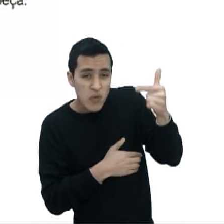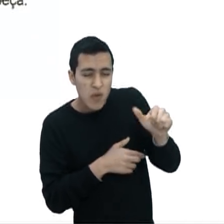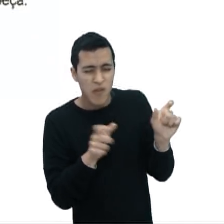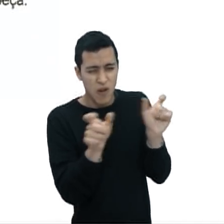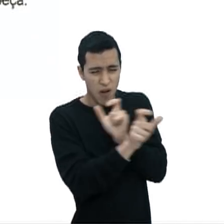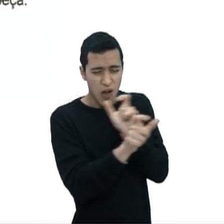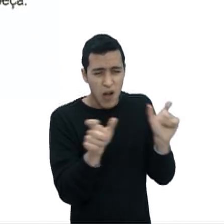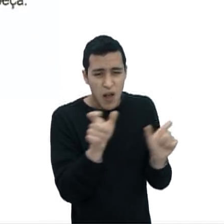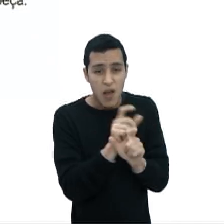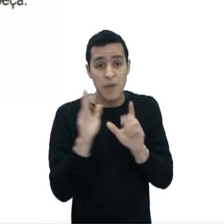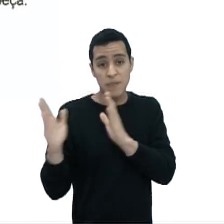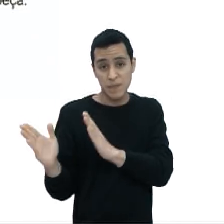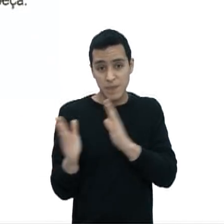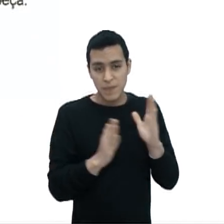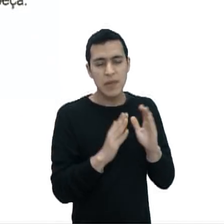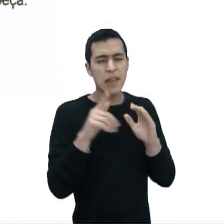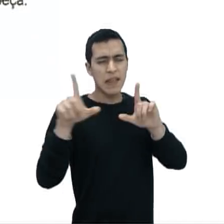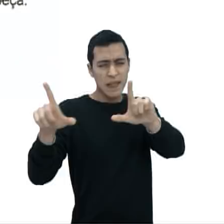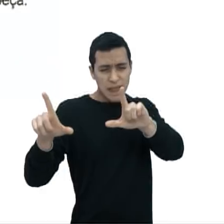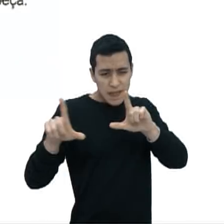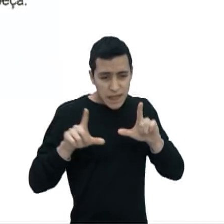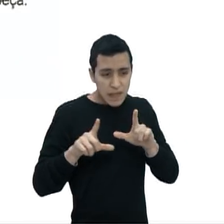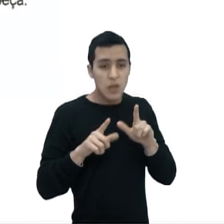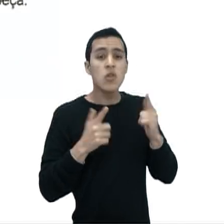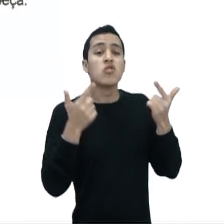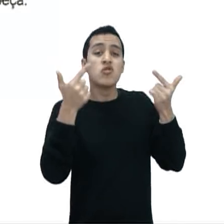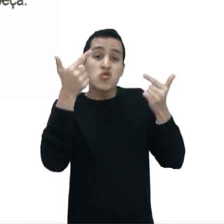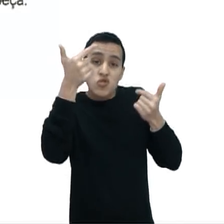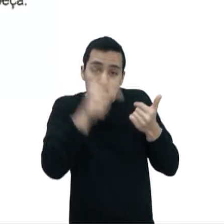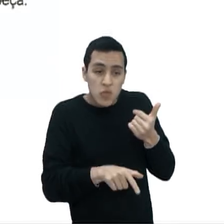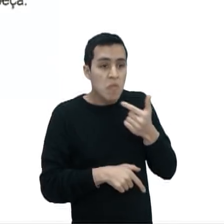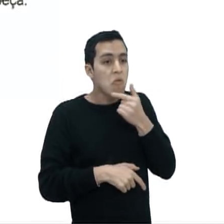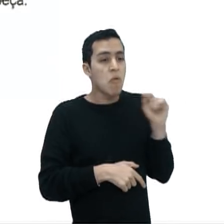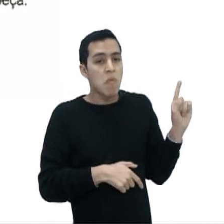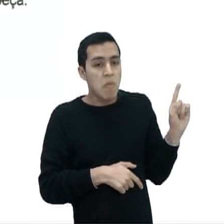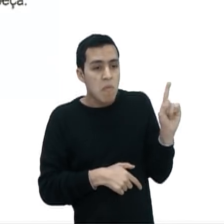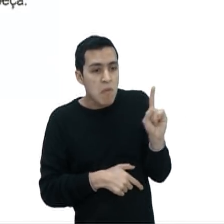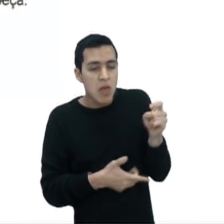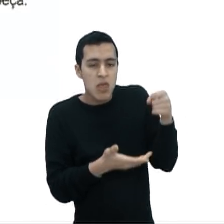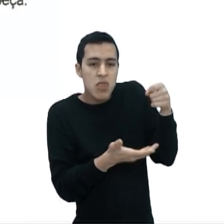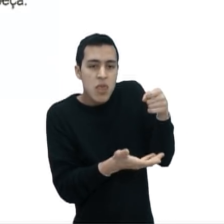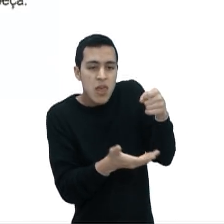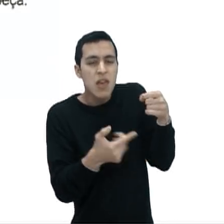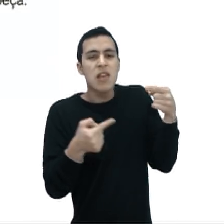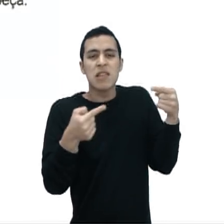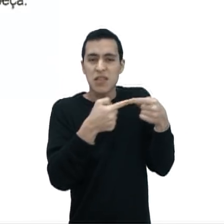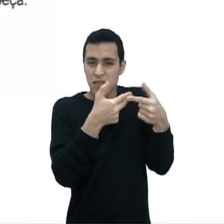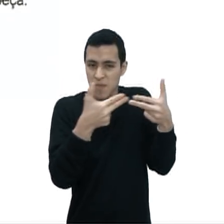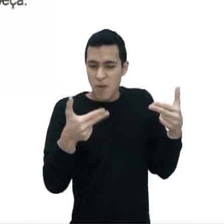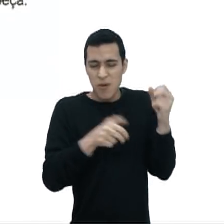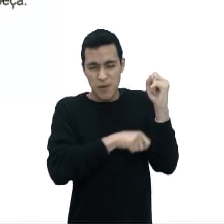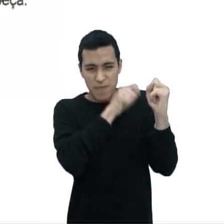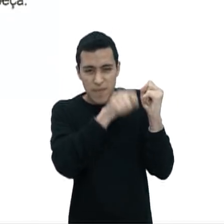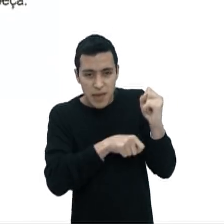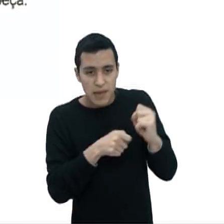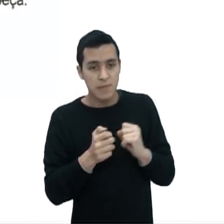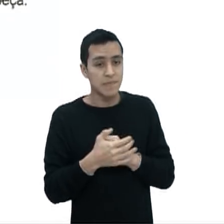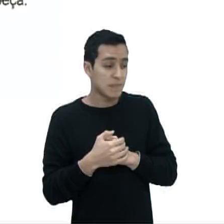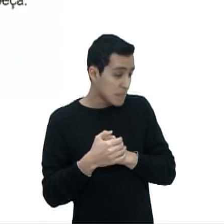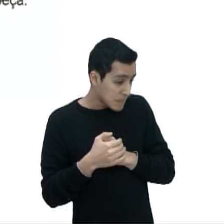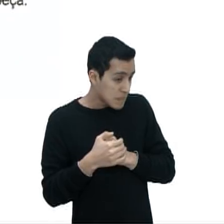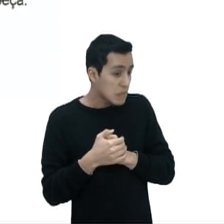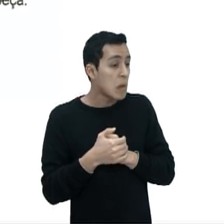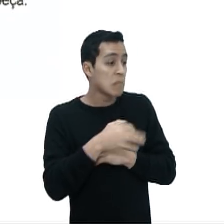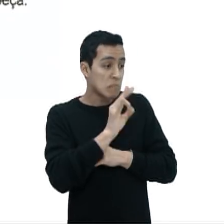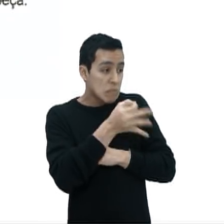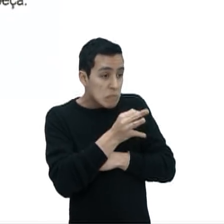Cena 3. Passa-se de manhã. O bagatela passa com um balde na mão e demais apetrechos de pesca. Timóteo, hoje sim,